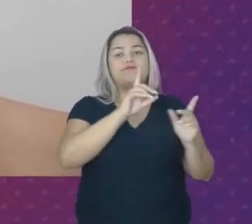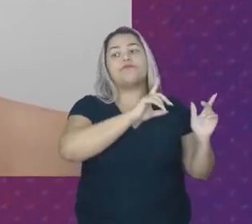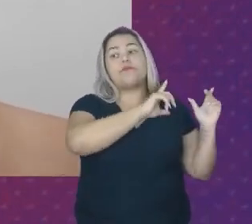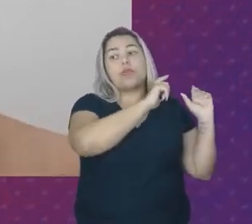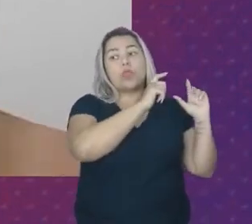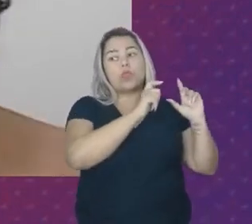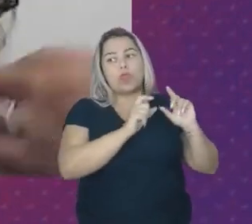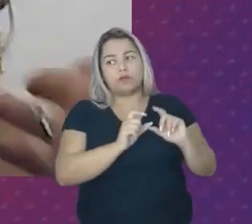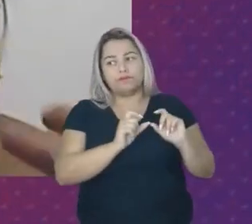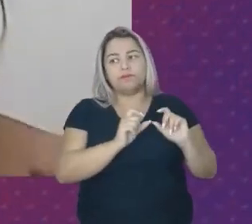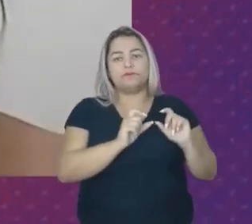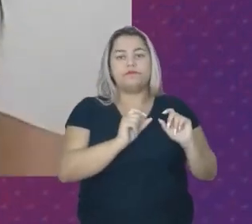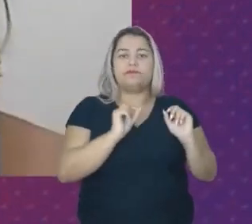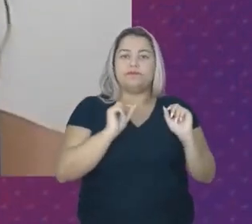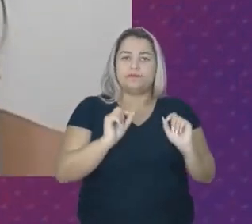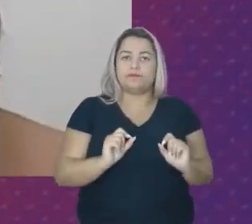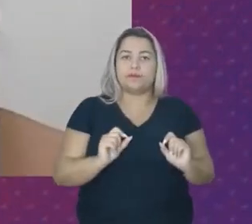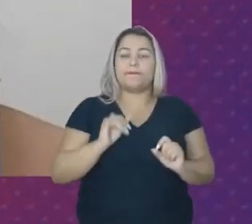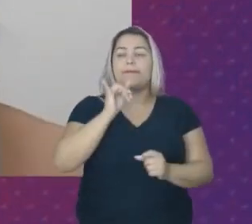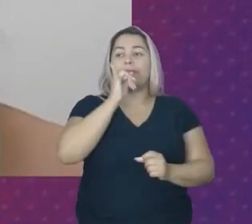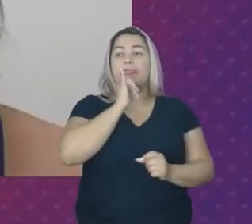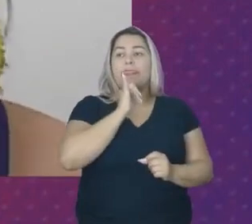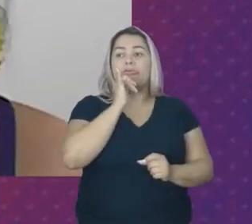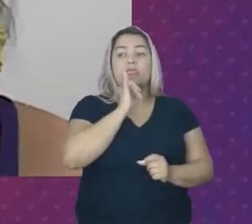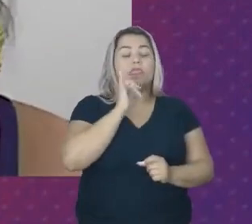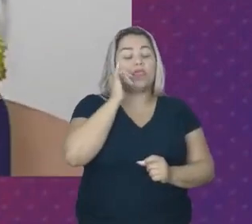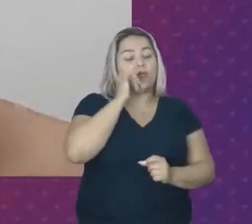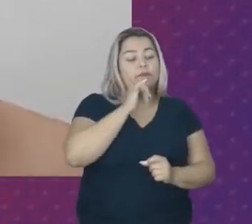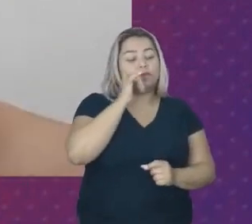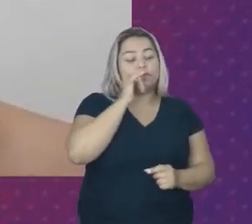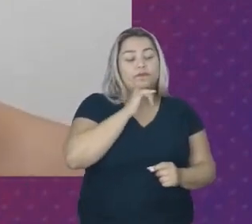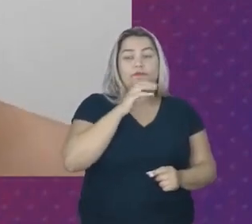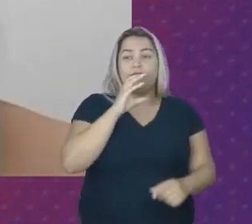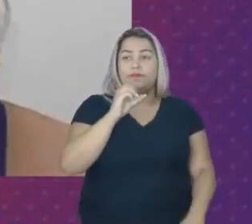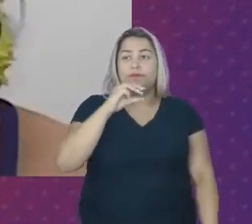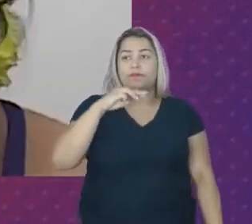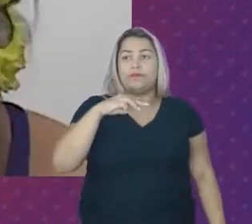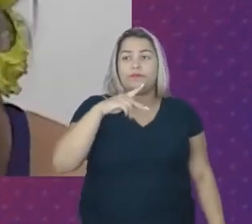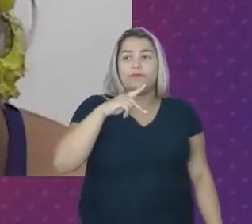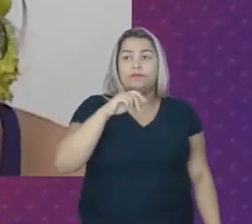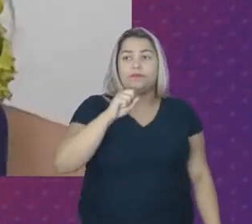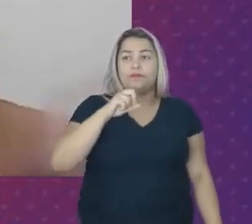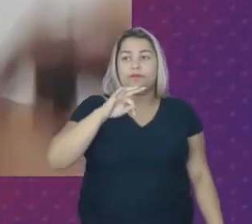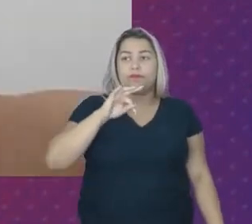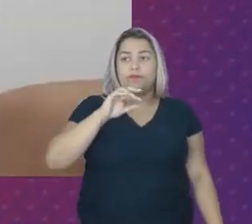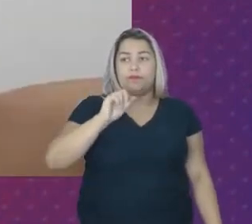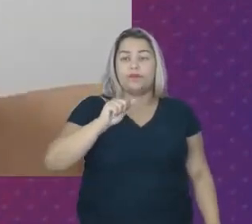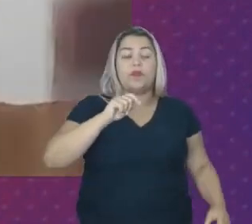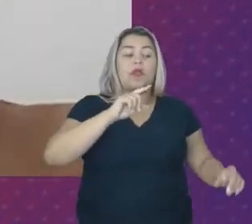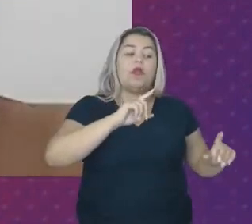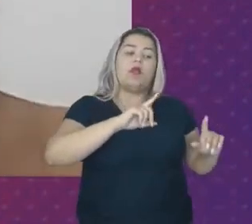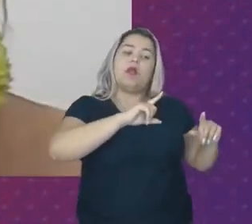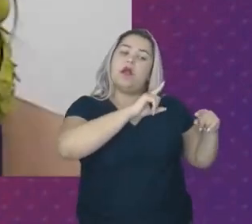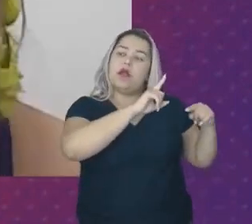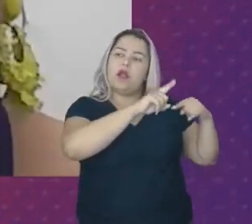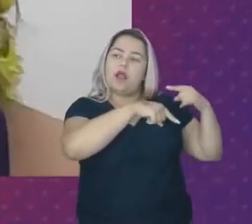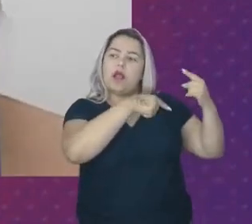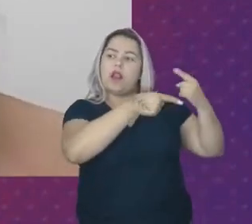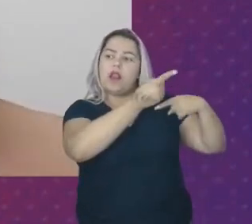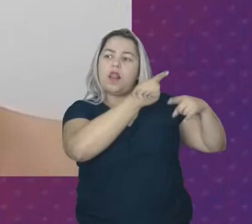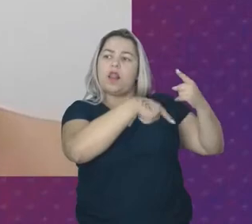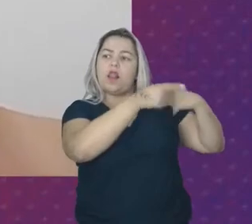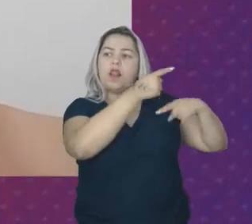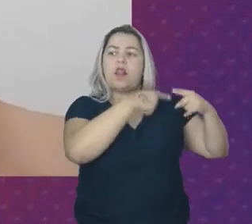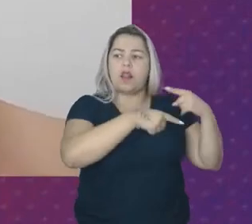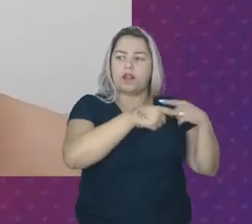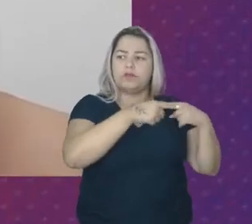ancestralidade, né? De, por exemplo, mulheres campesinas, a sua relação com a terra, que é passada de geração em